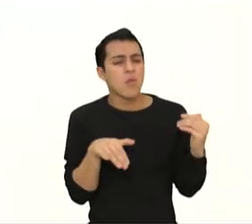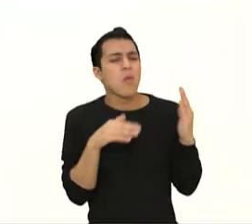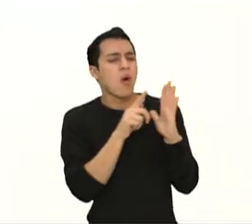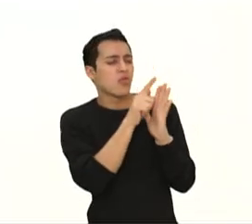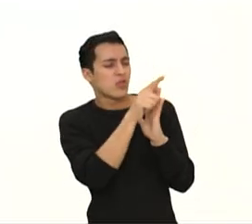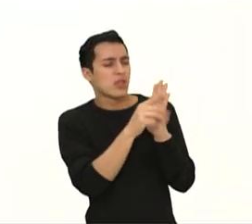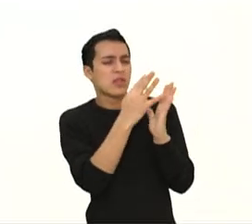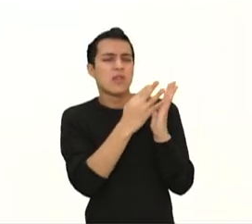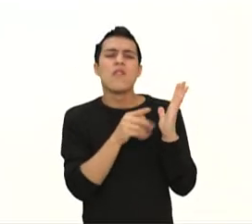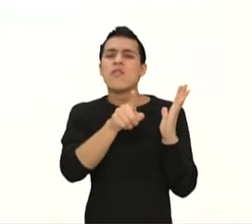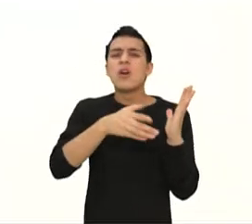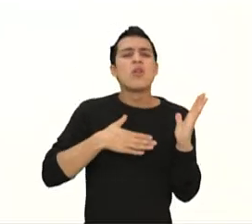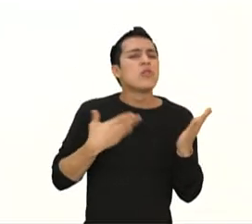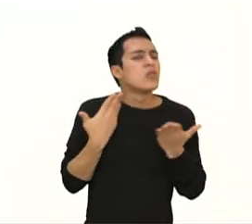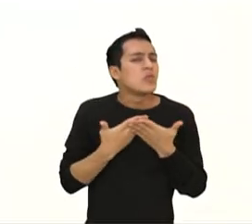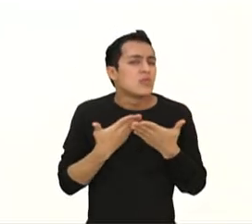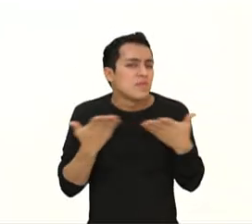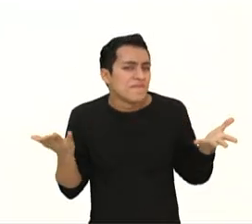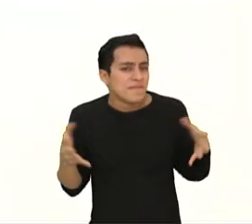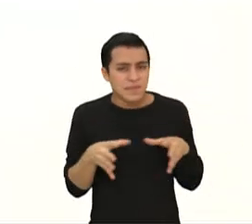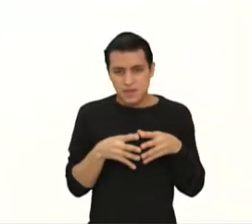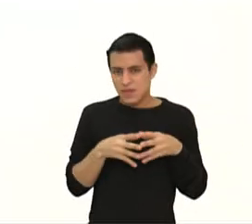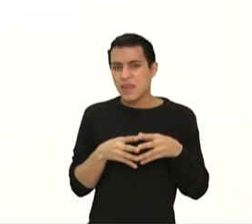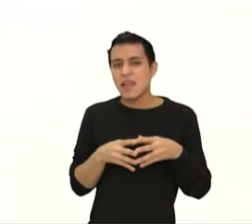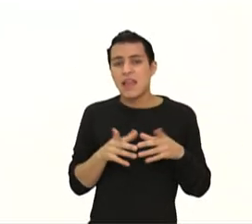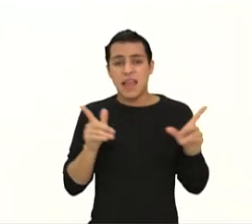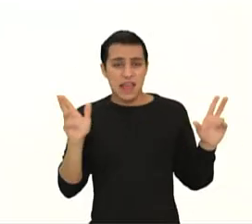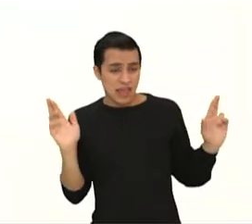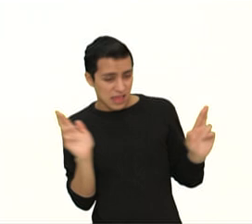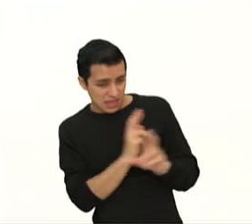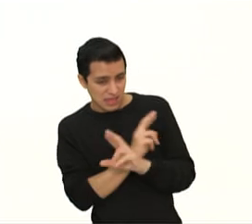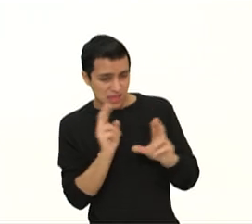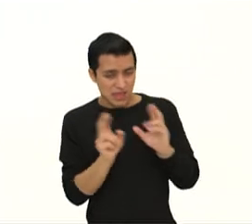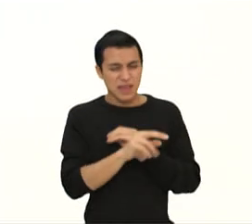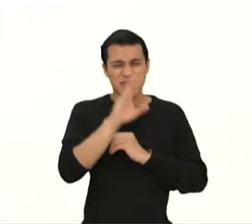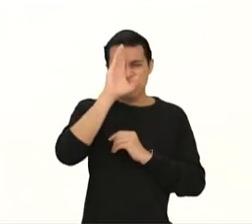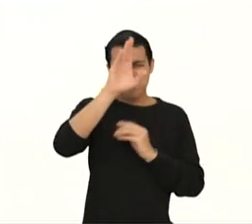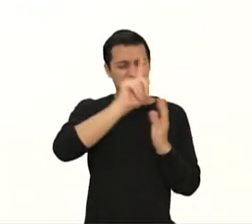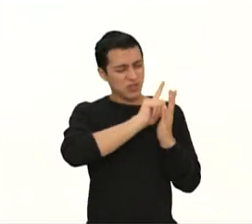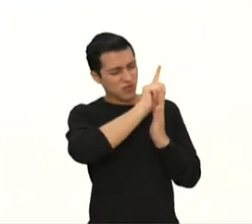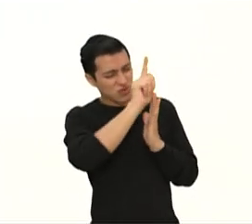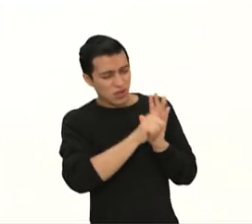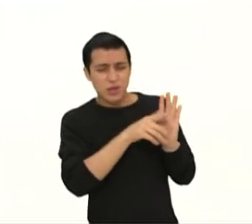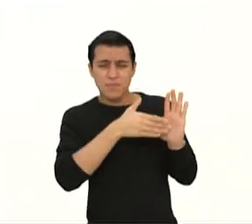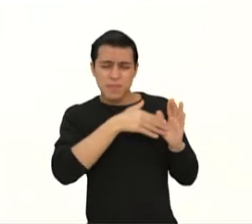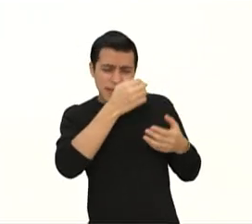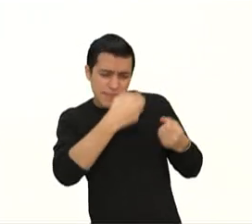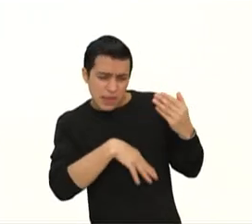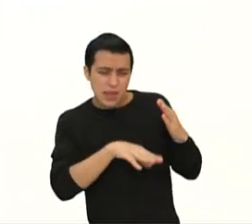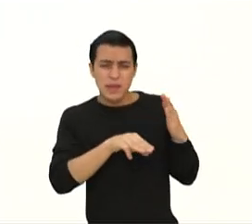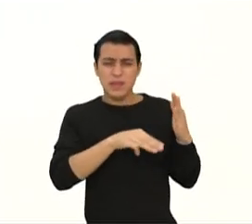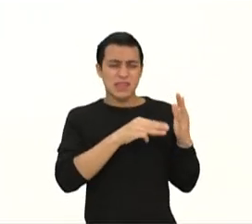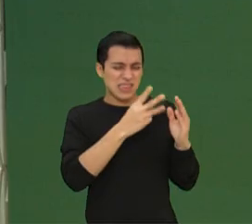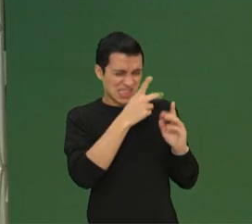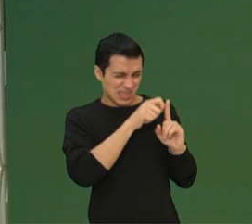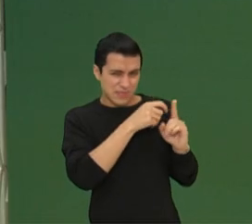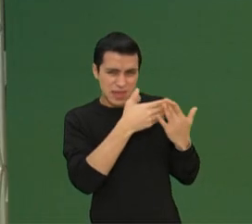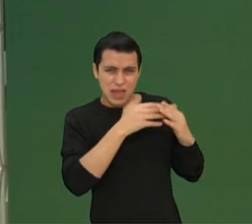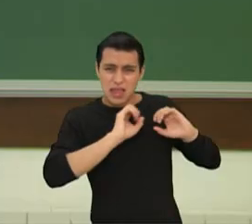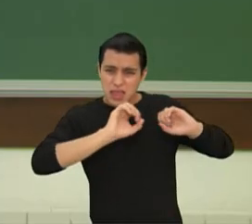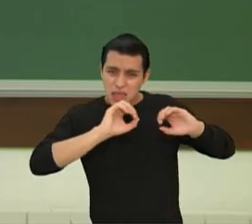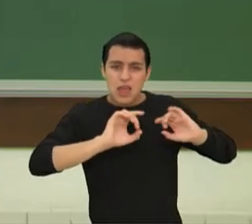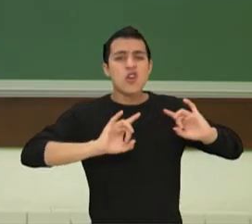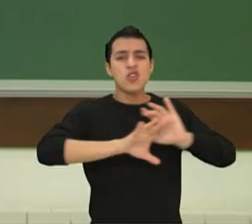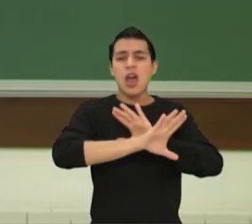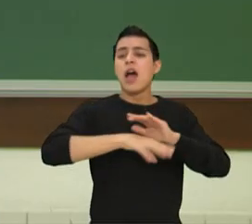textual você gostou de estudar? Então, eu relacionei os principais gêneros abordados no primeiro trimestre de aula